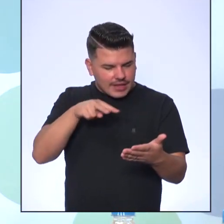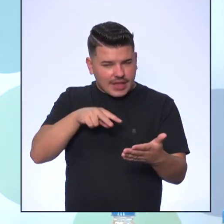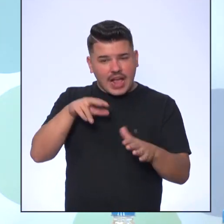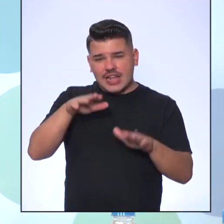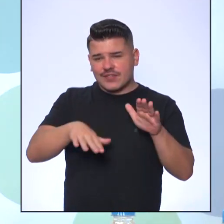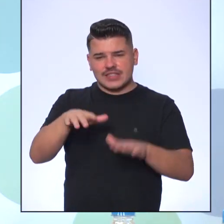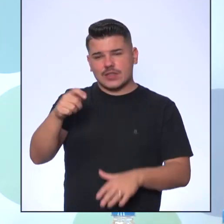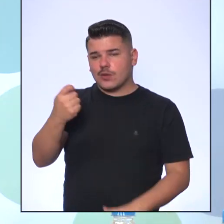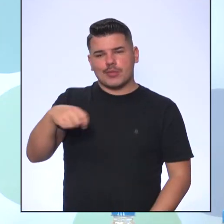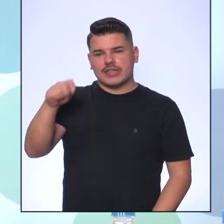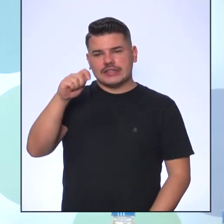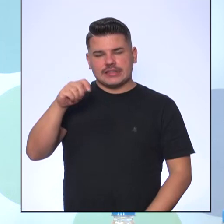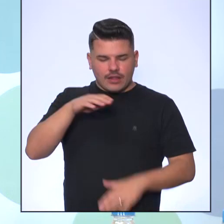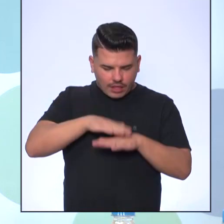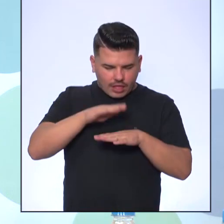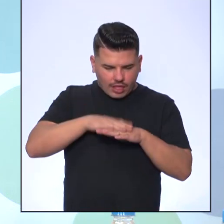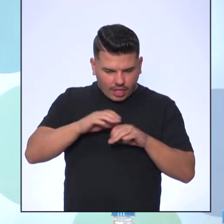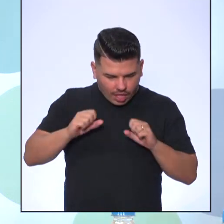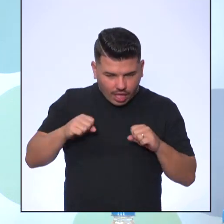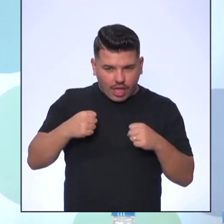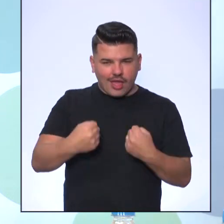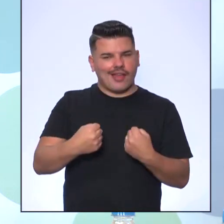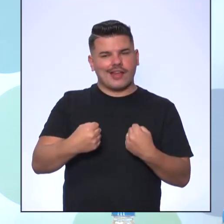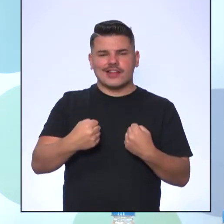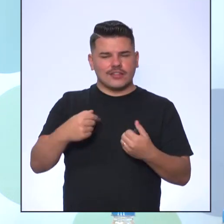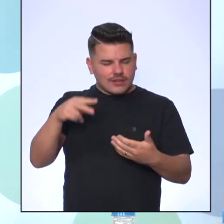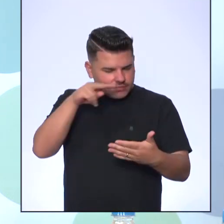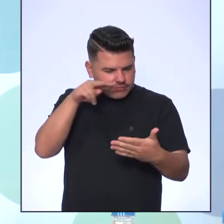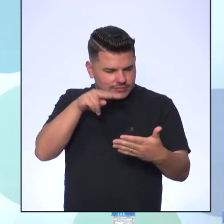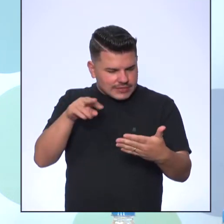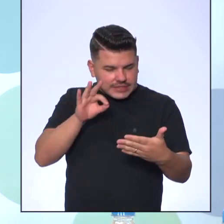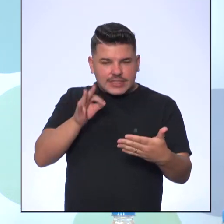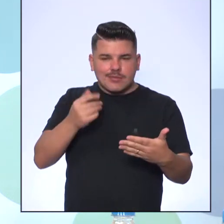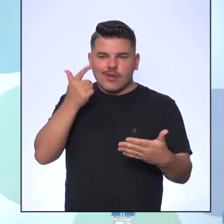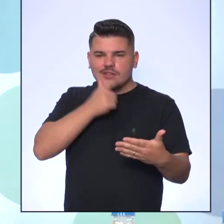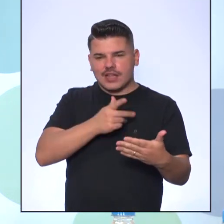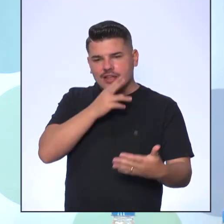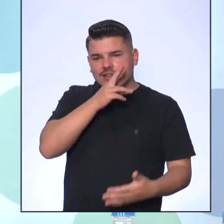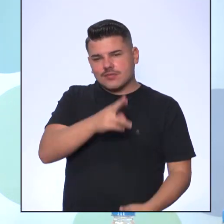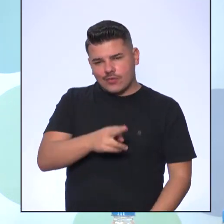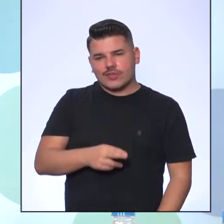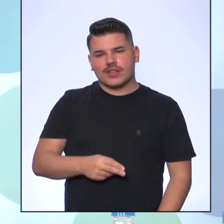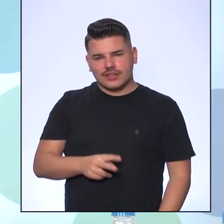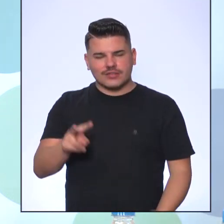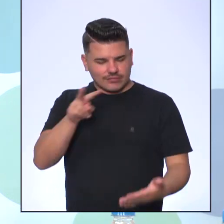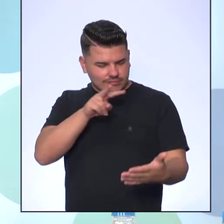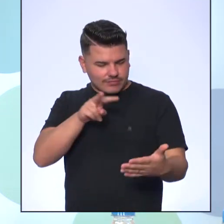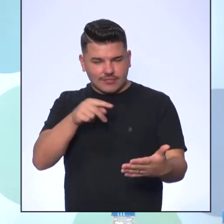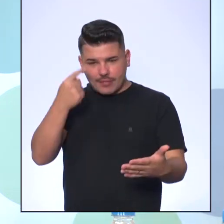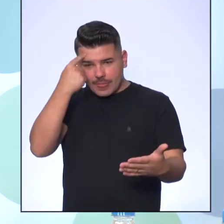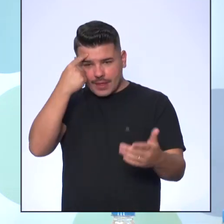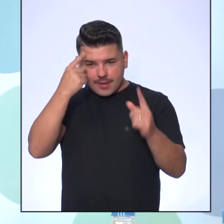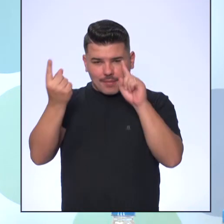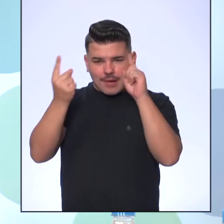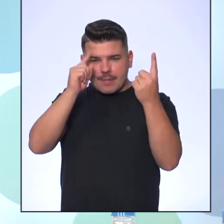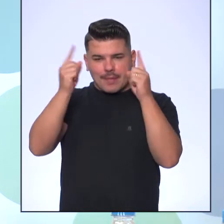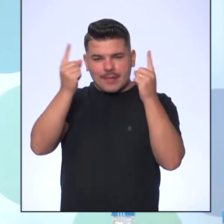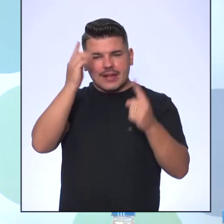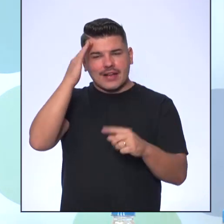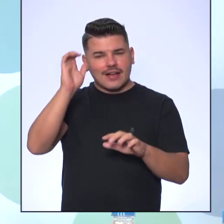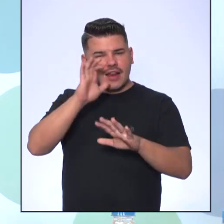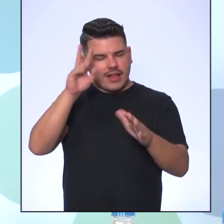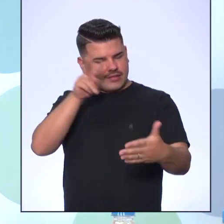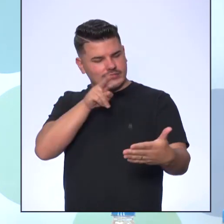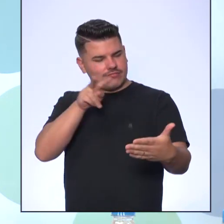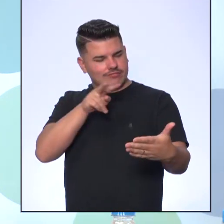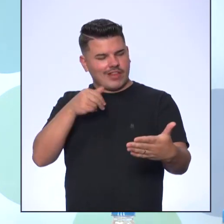não precisa efetivamente, né, ter um conteúdo aplicado a essa situação, né? Basta que você consiga, né, definir bem o que o enunciado